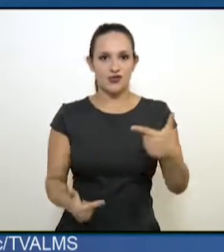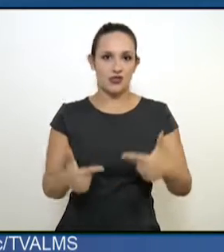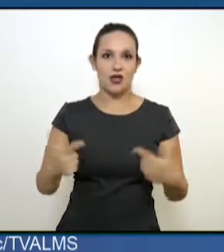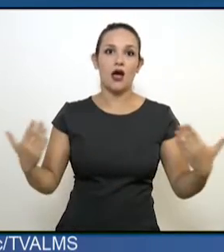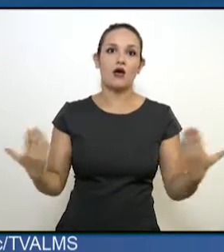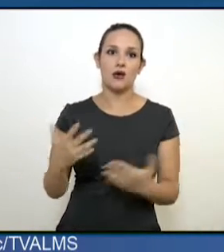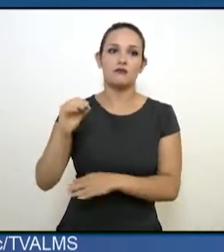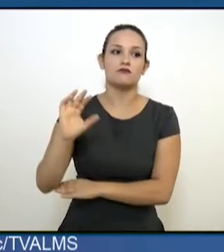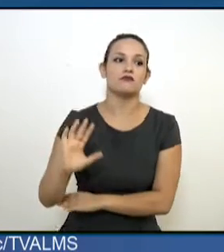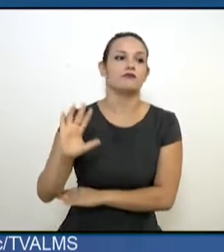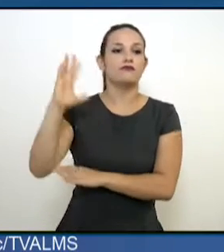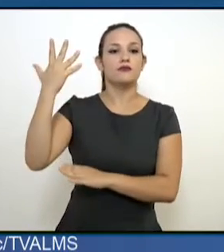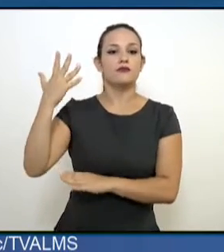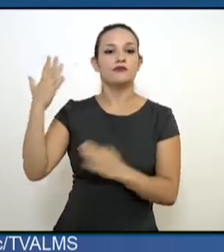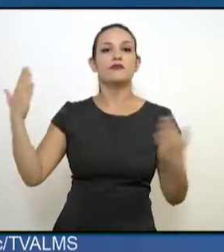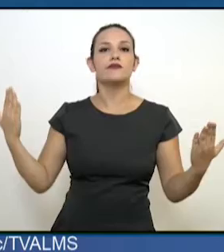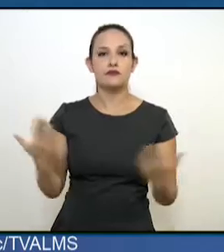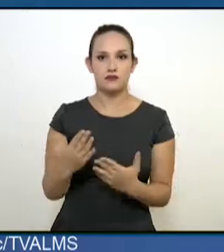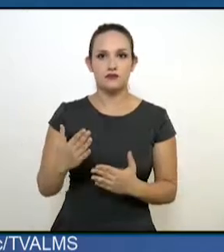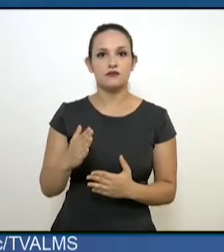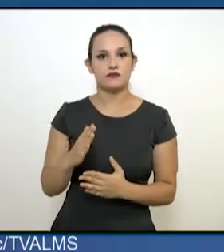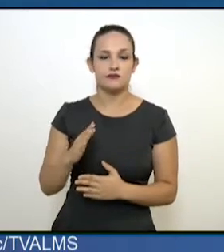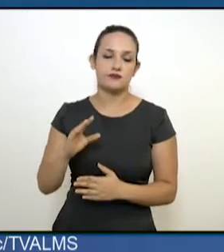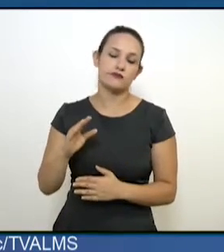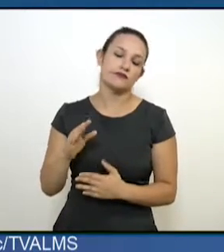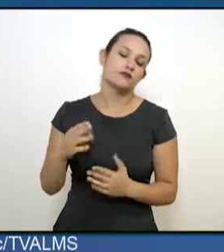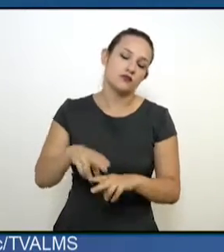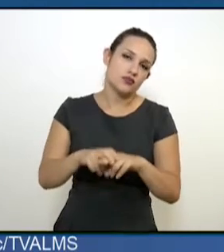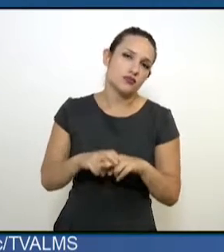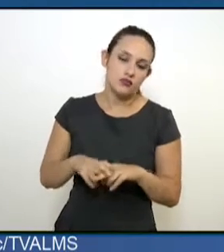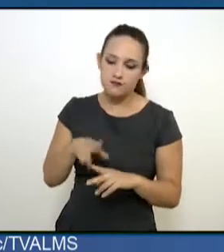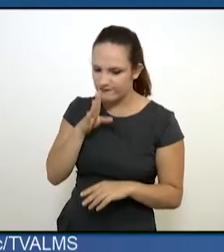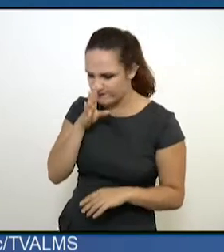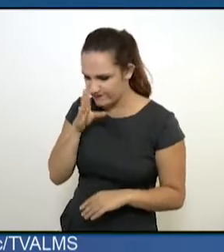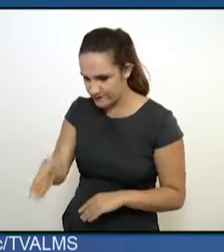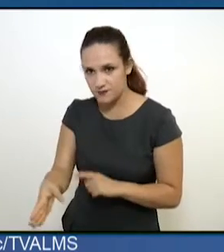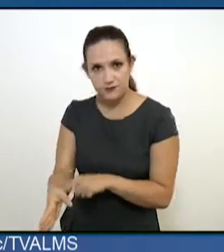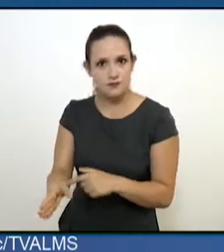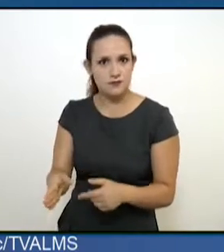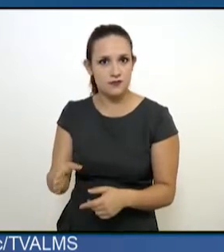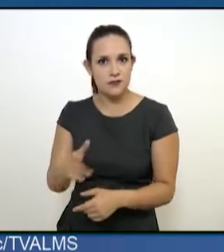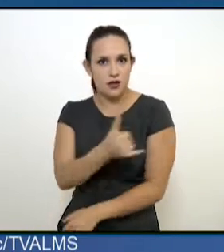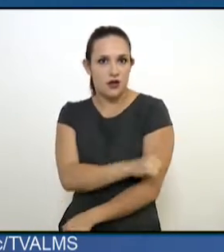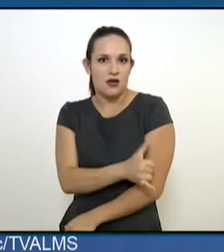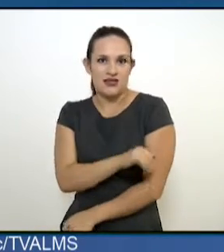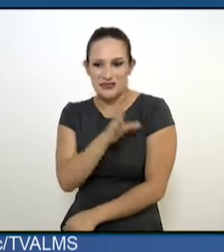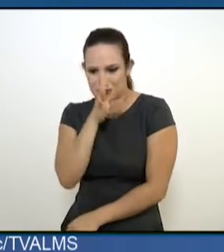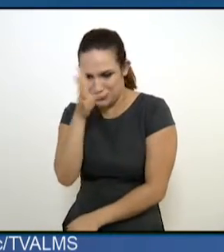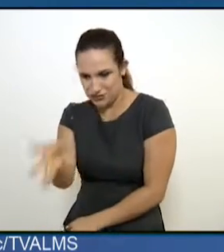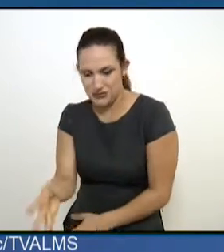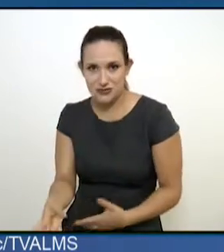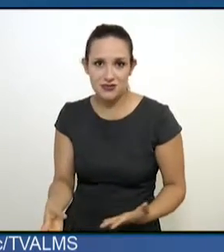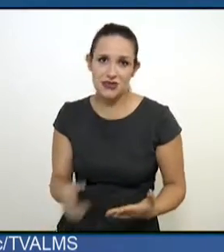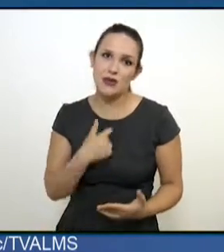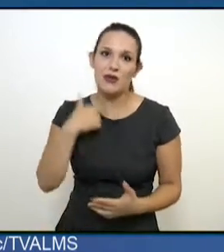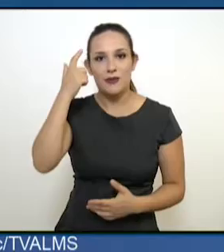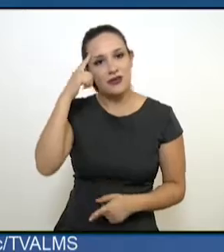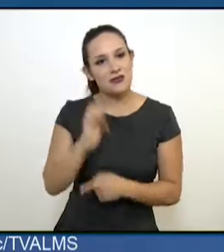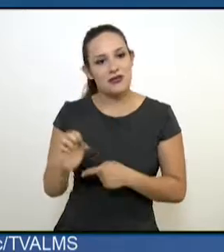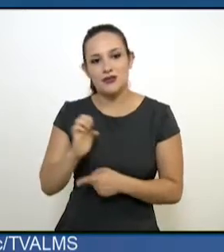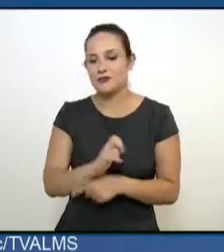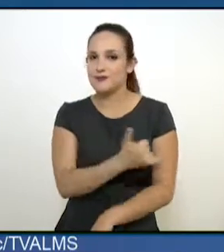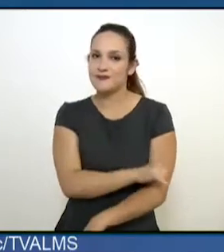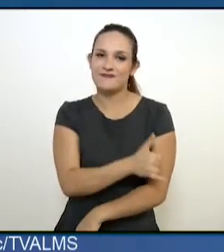culminou com a intervenção no Rio de Janeiro. Penso, na verdade, que o Estado do Rio de Janeiro chegou a um